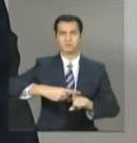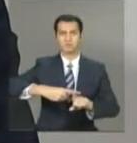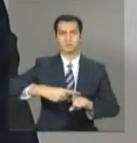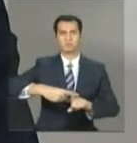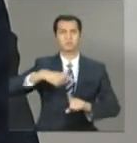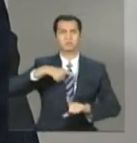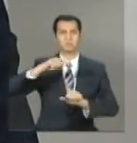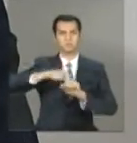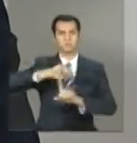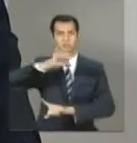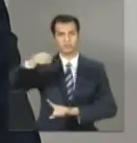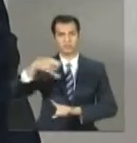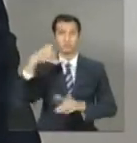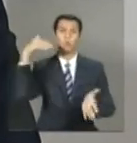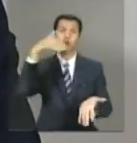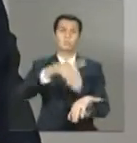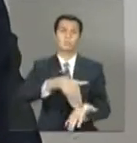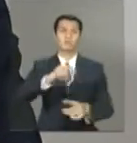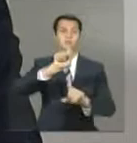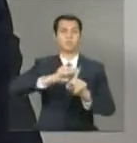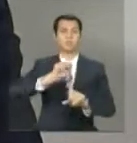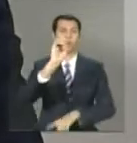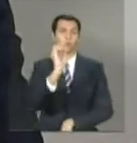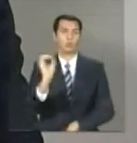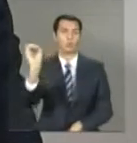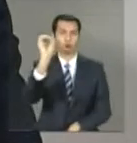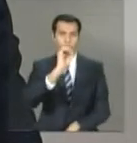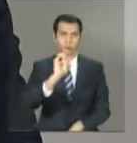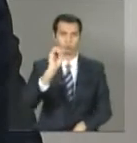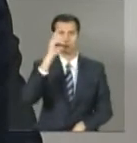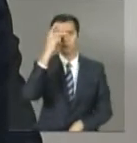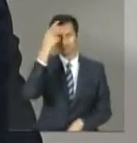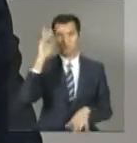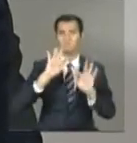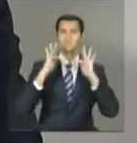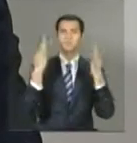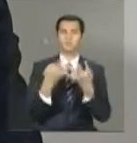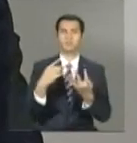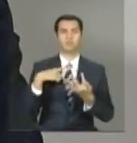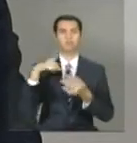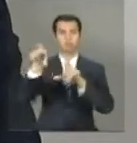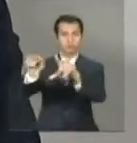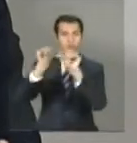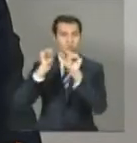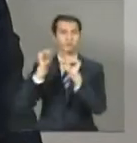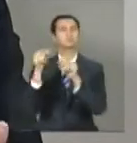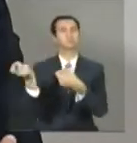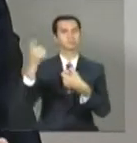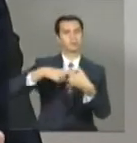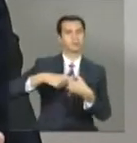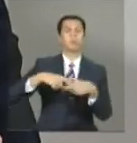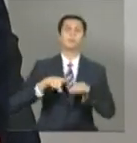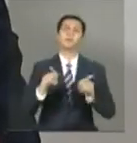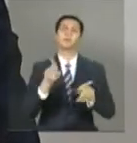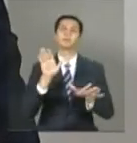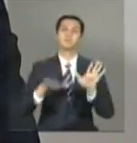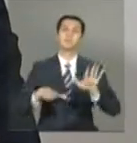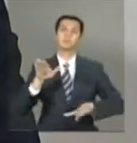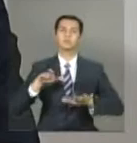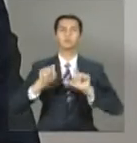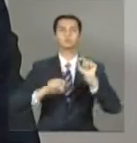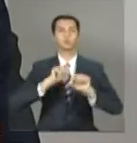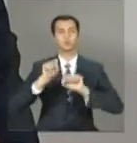de janeiro a outubro, quando a família é selecionada como público da revisão cadastral, sim, a renda pode ficar superior a